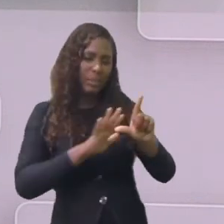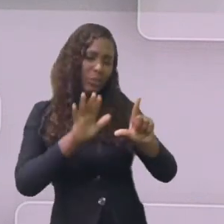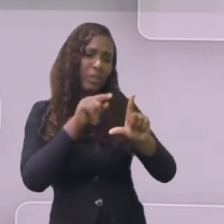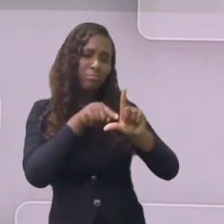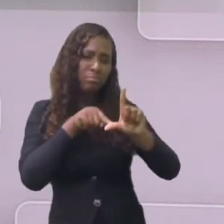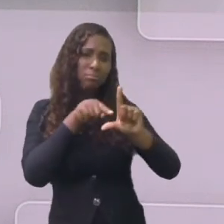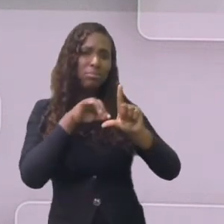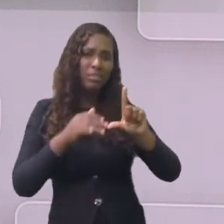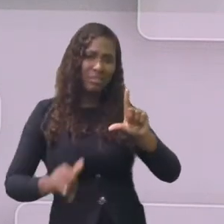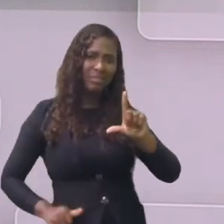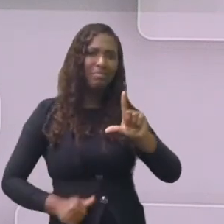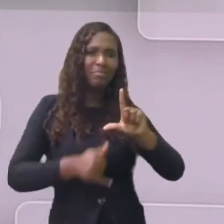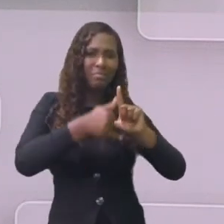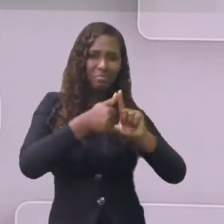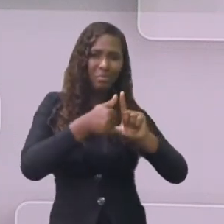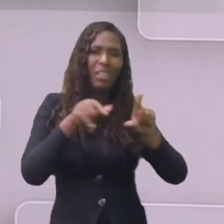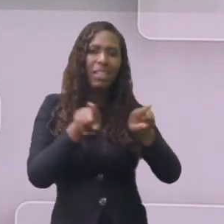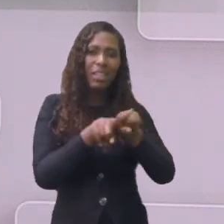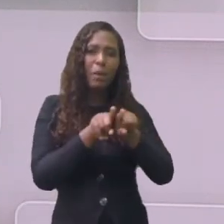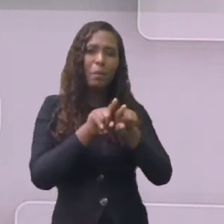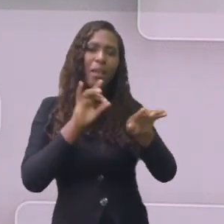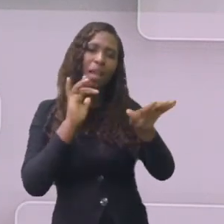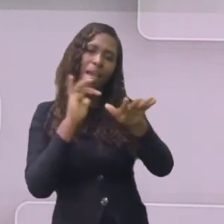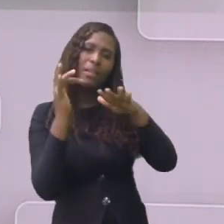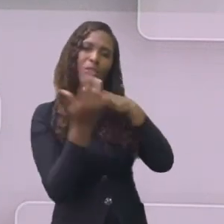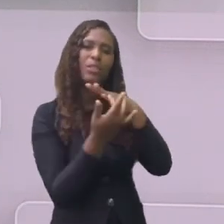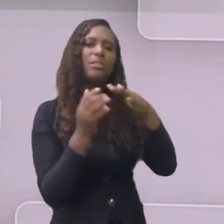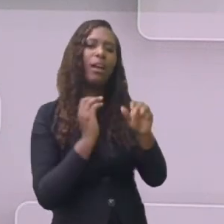imagem que aparece no canto da tela. Acesse as nossas redes